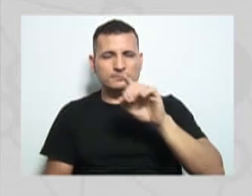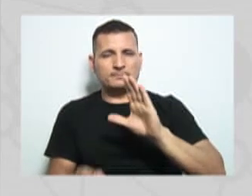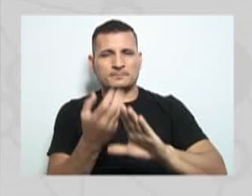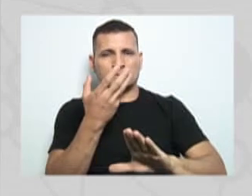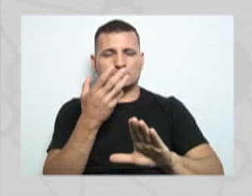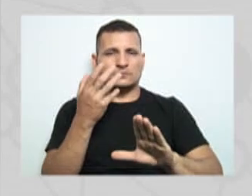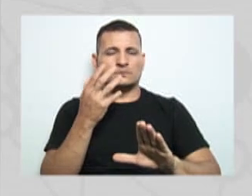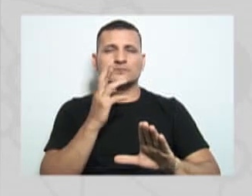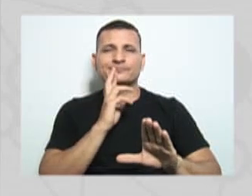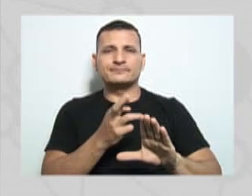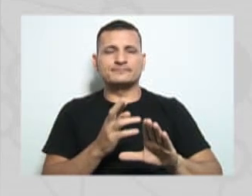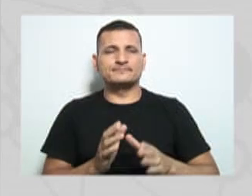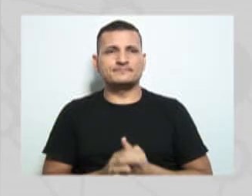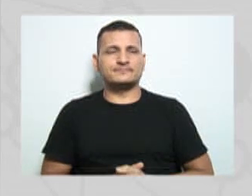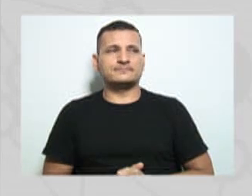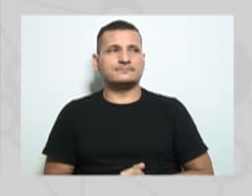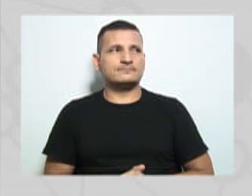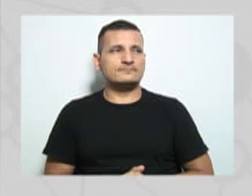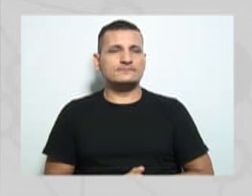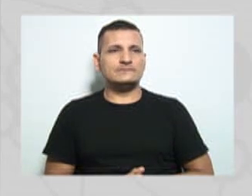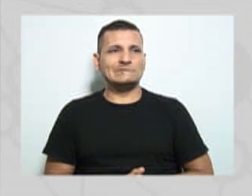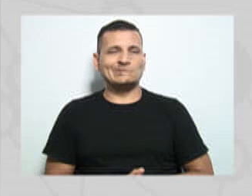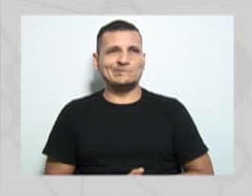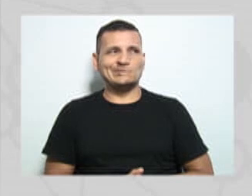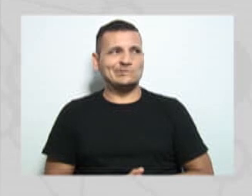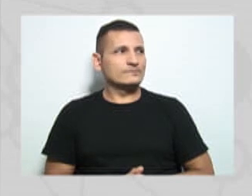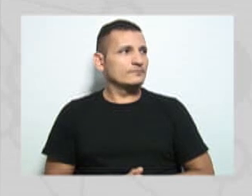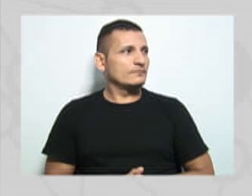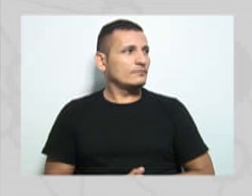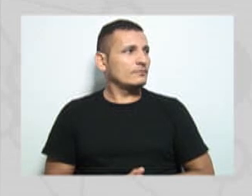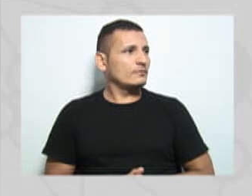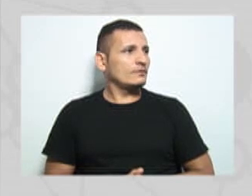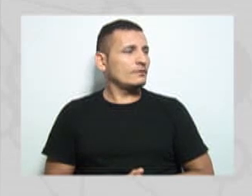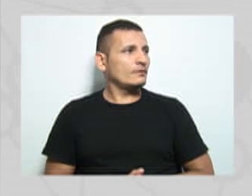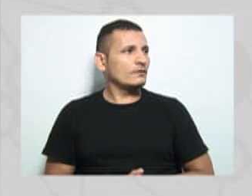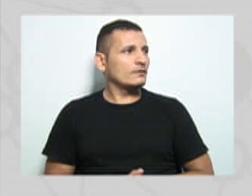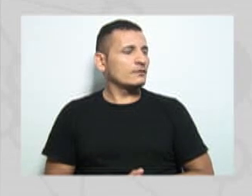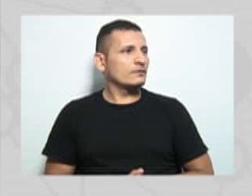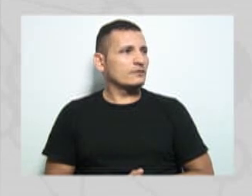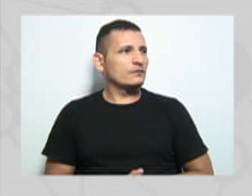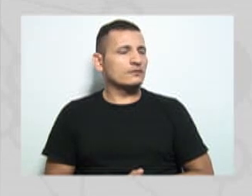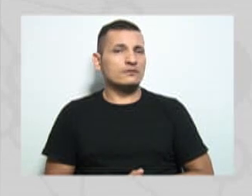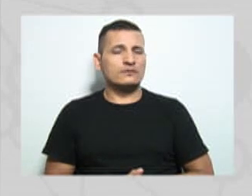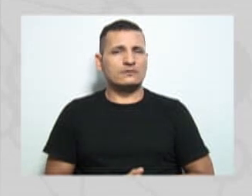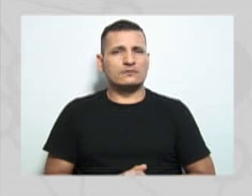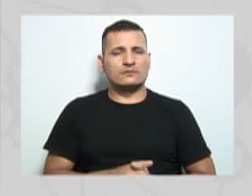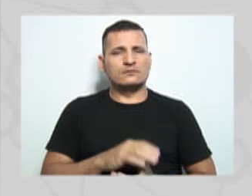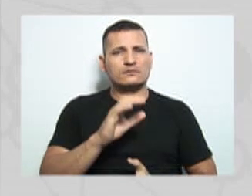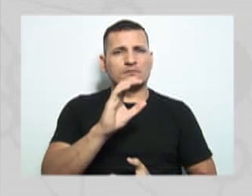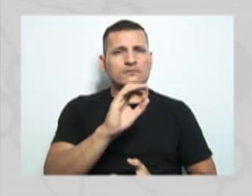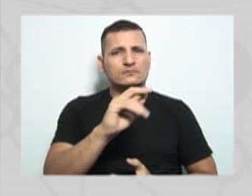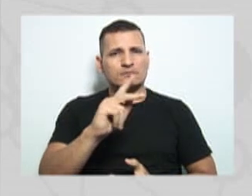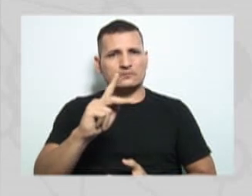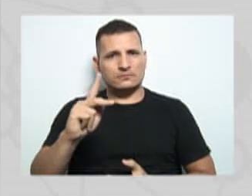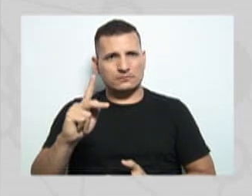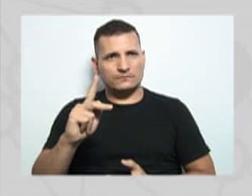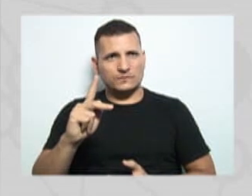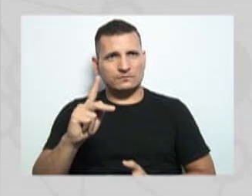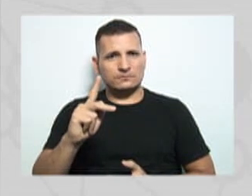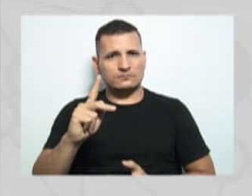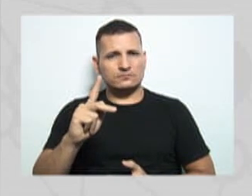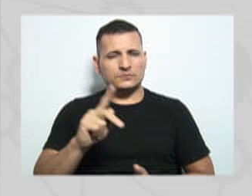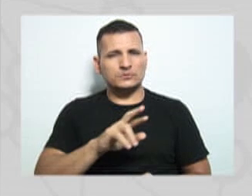aumentar aqui um pouquinho para me visualizar. Eles responderam assim: cooperativas singulares